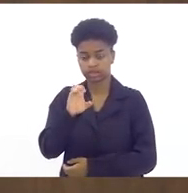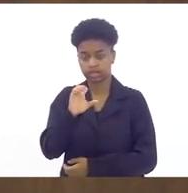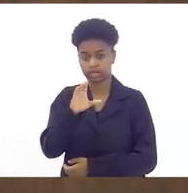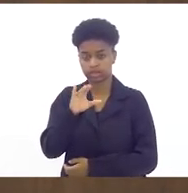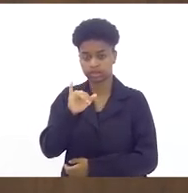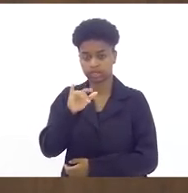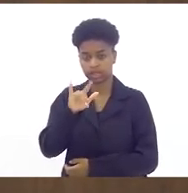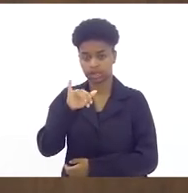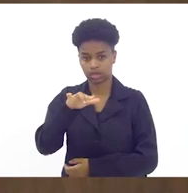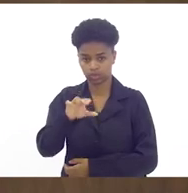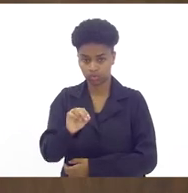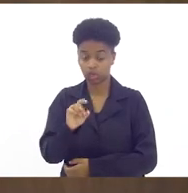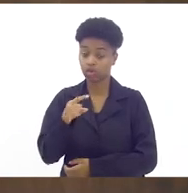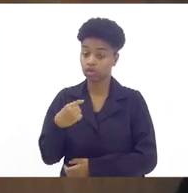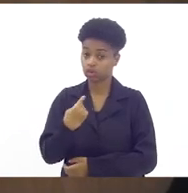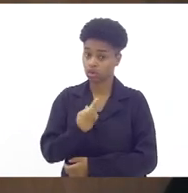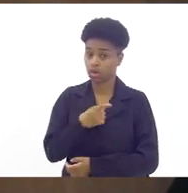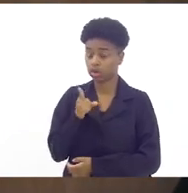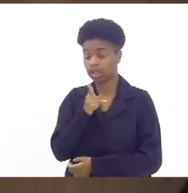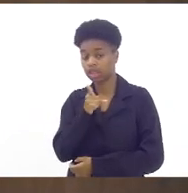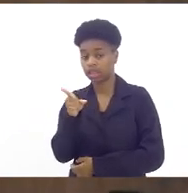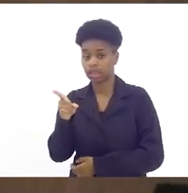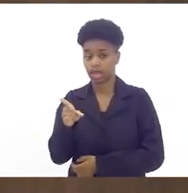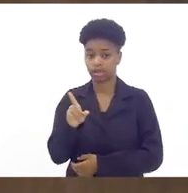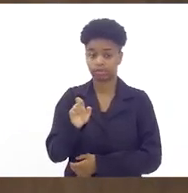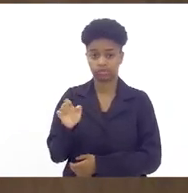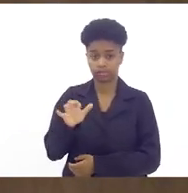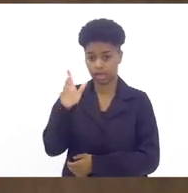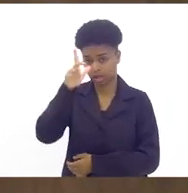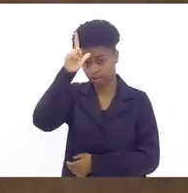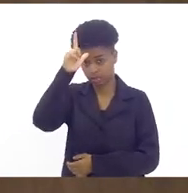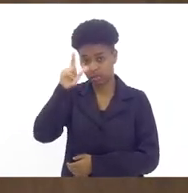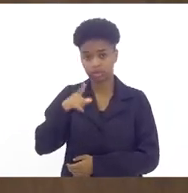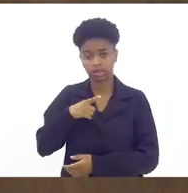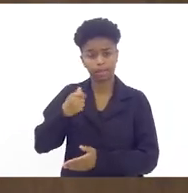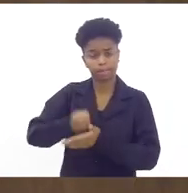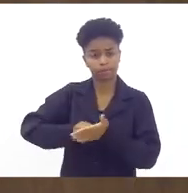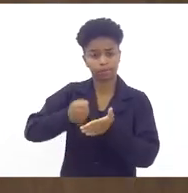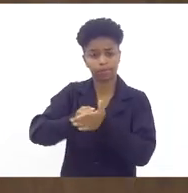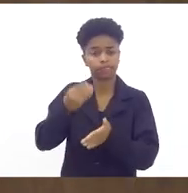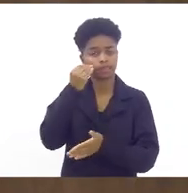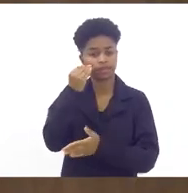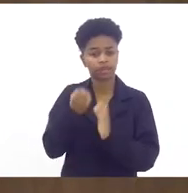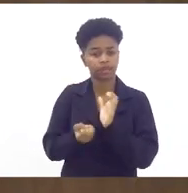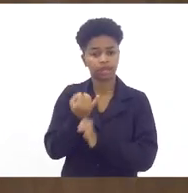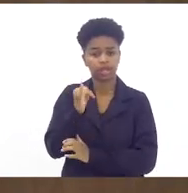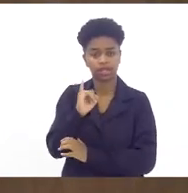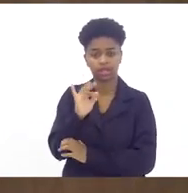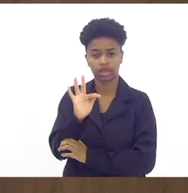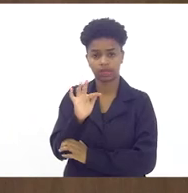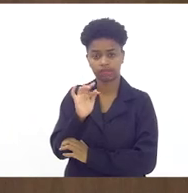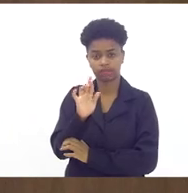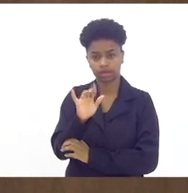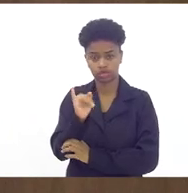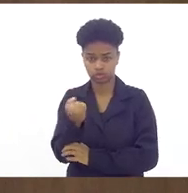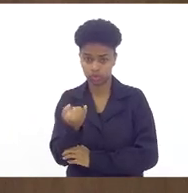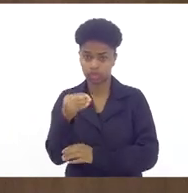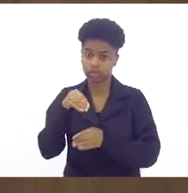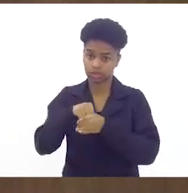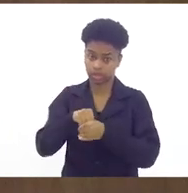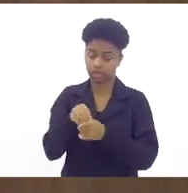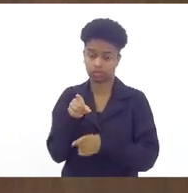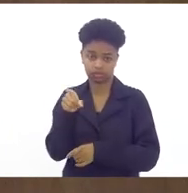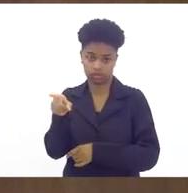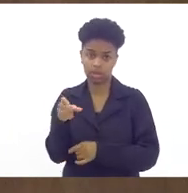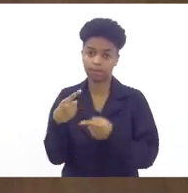Estamos também numa luta para que seja criado uma unidade do IFRJ no Complexo do Alemão desde 2015